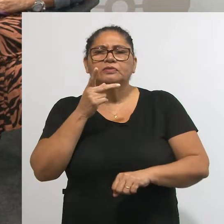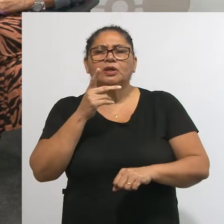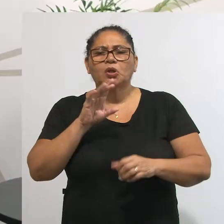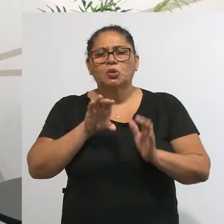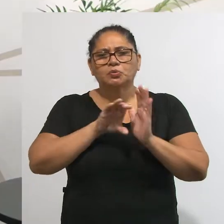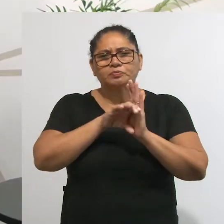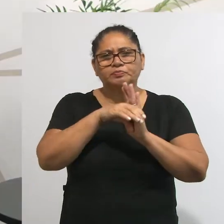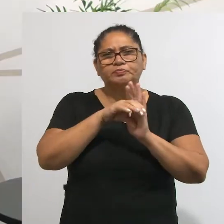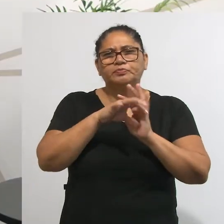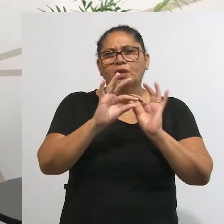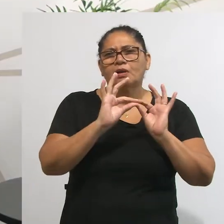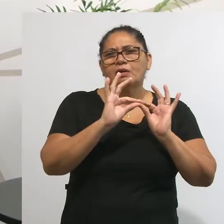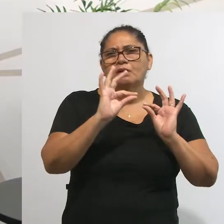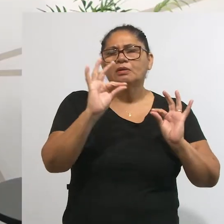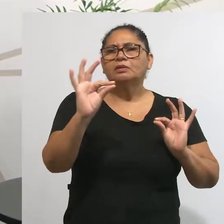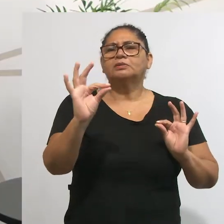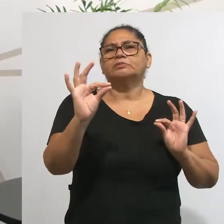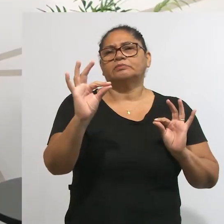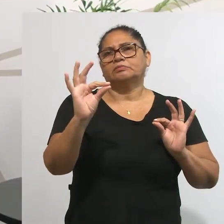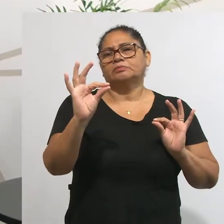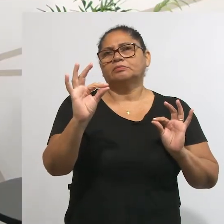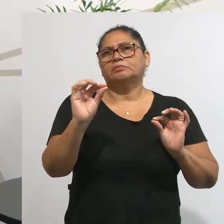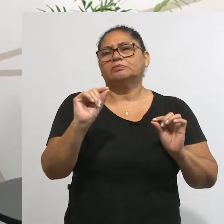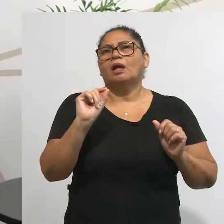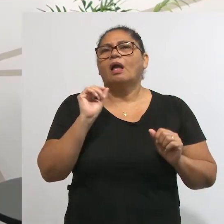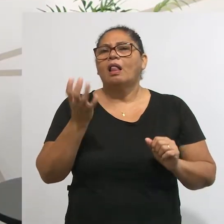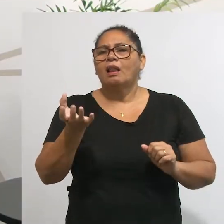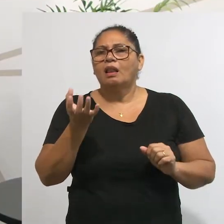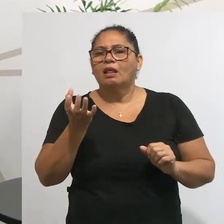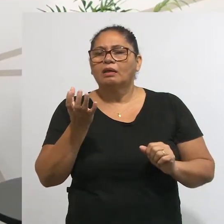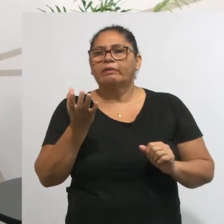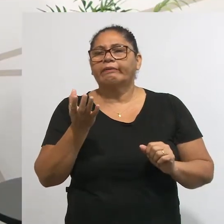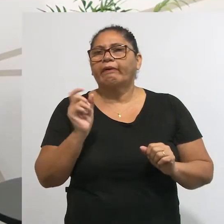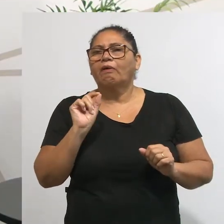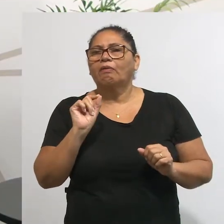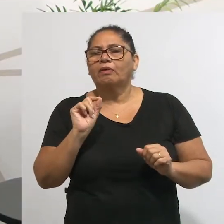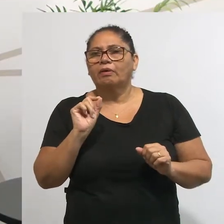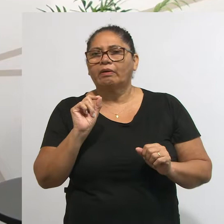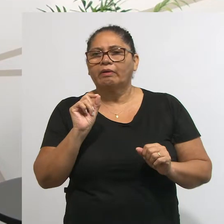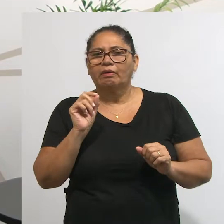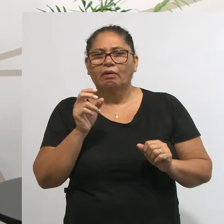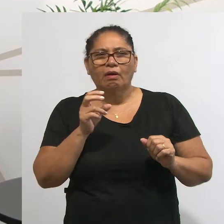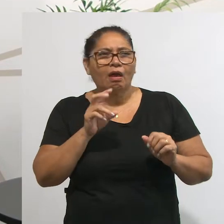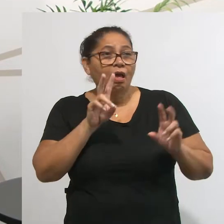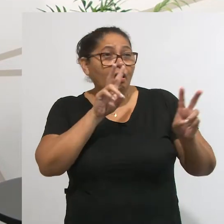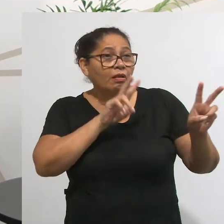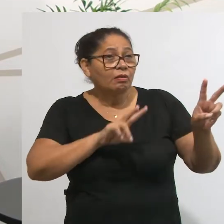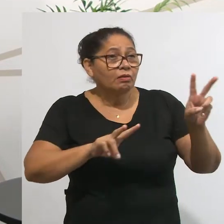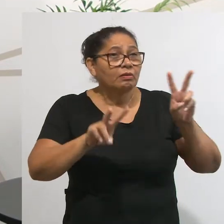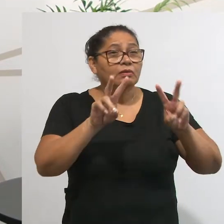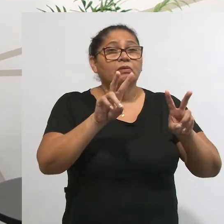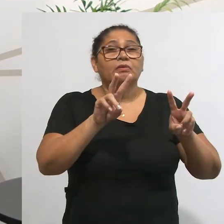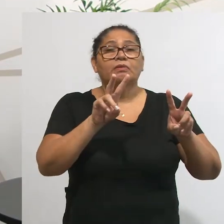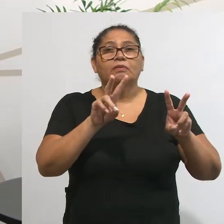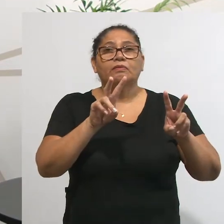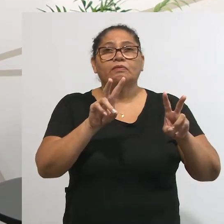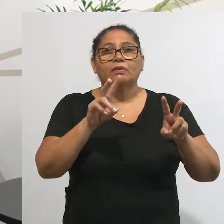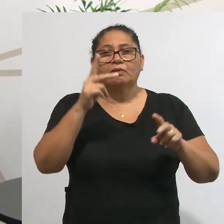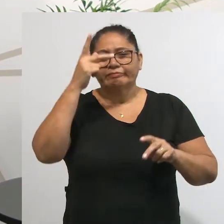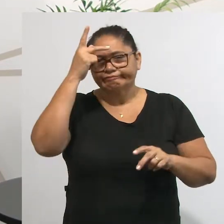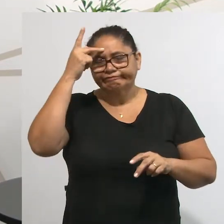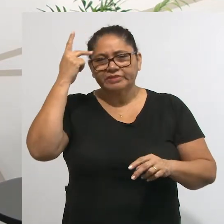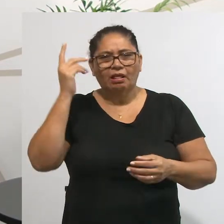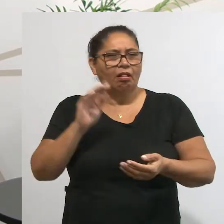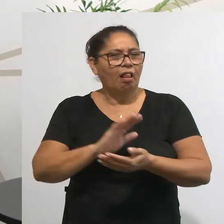sobre o conceito de extensão. E o conceito de extensão, ele quebra essa visão de que eu levo algo a alguém que não